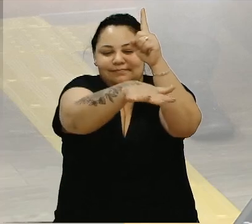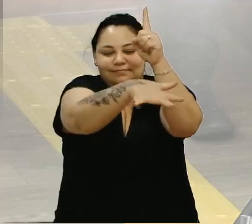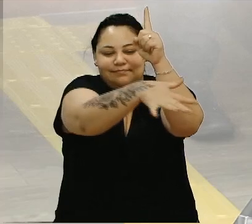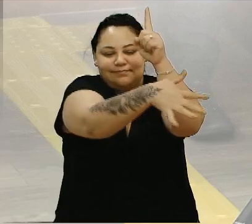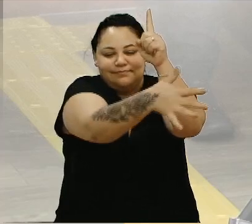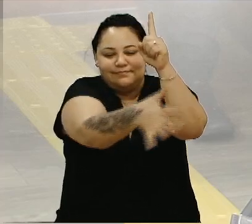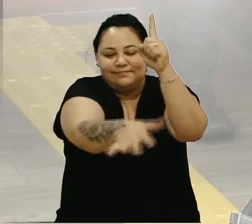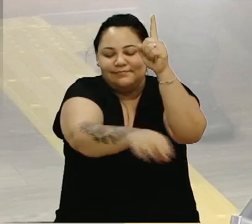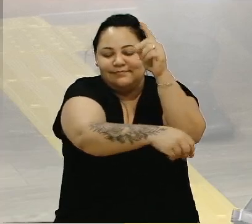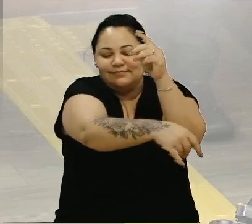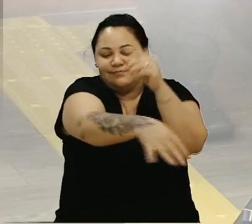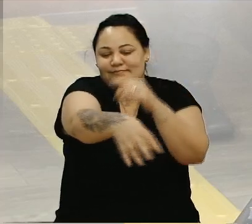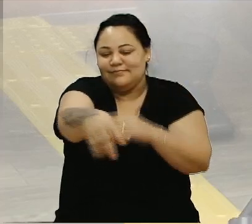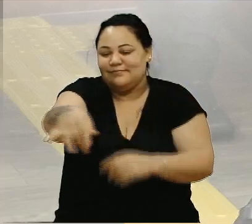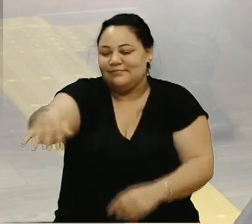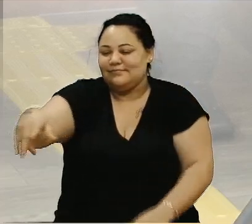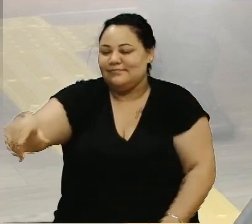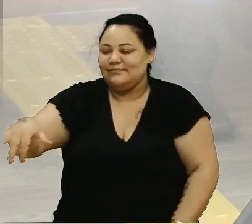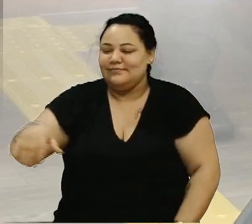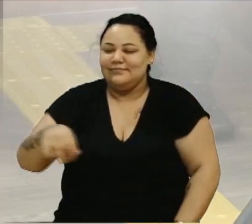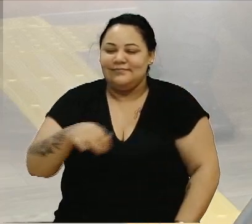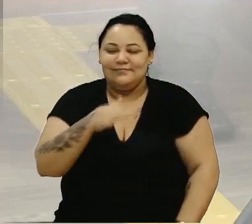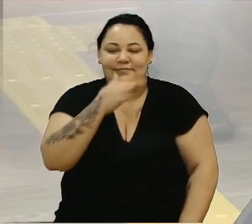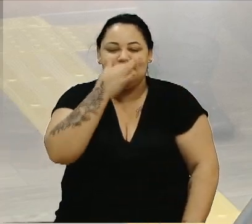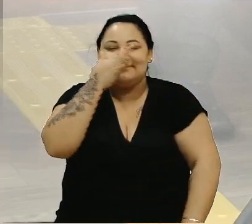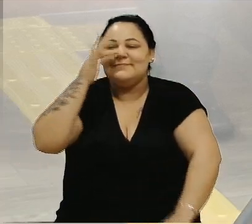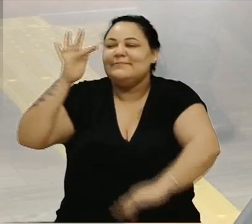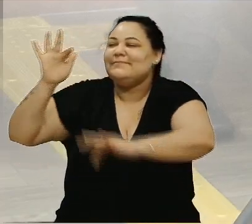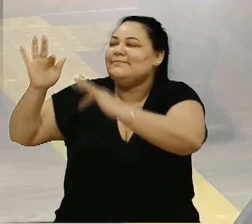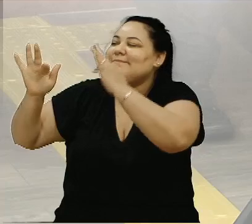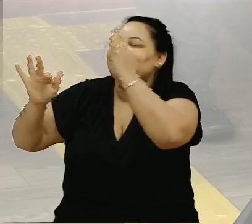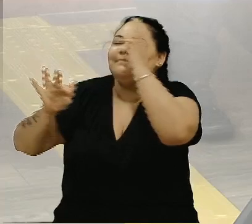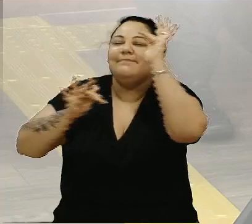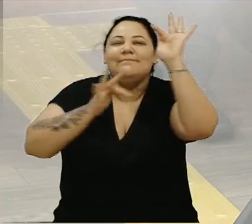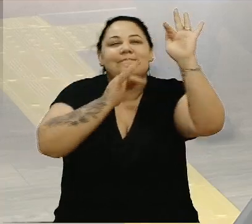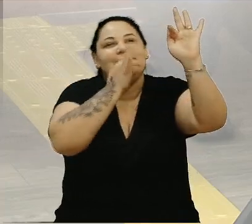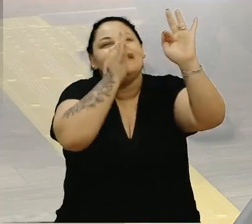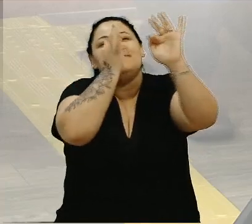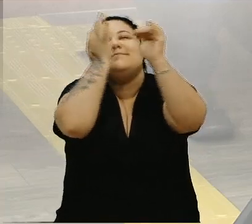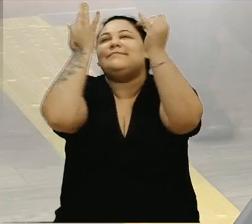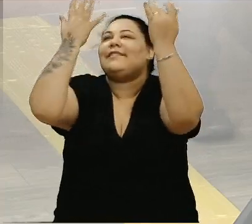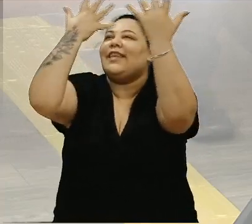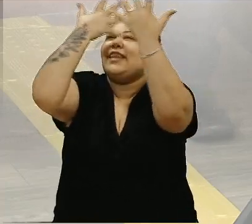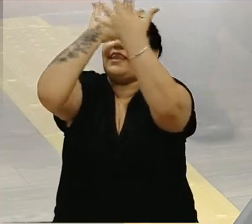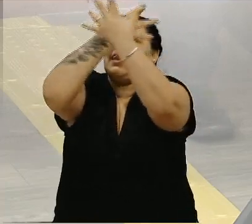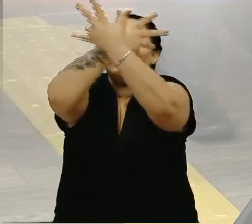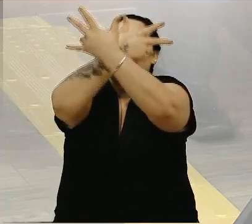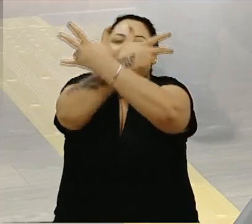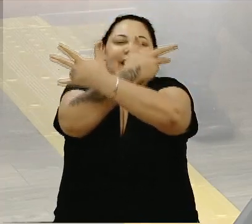Primavera, pura beleza, é tão linda em qualquer estação.